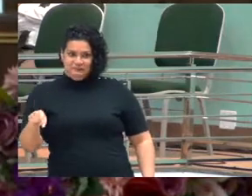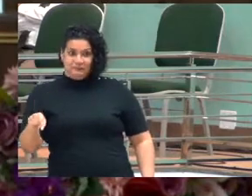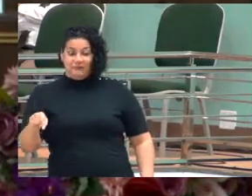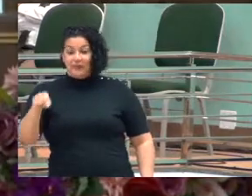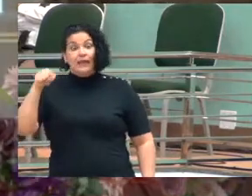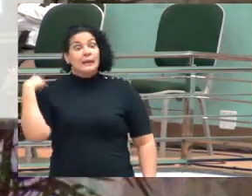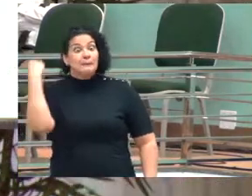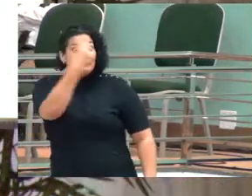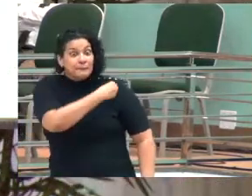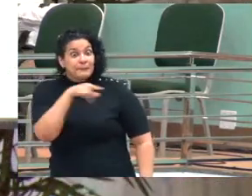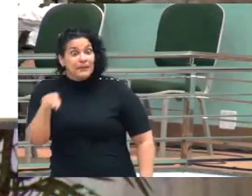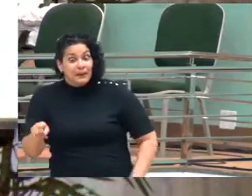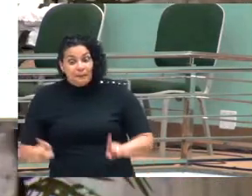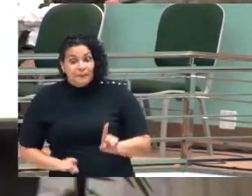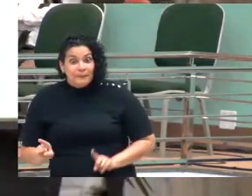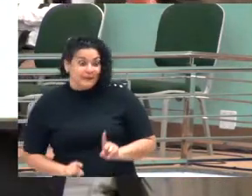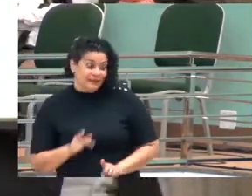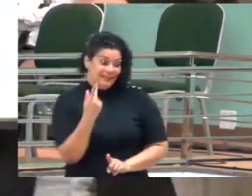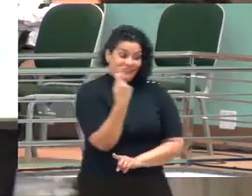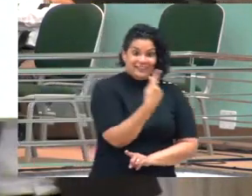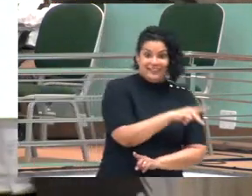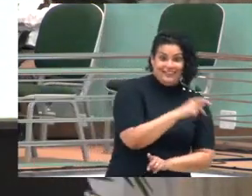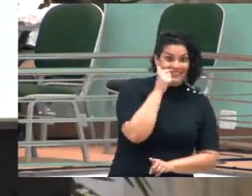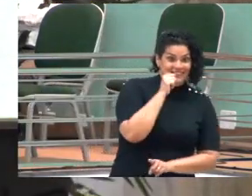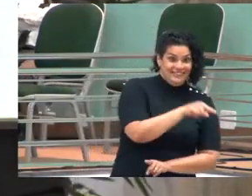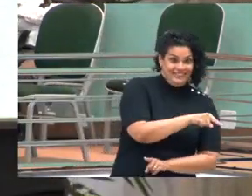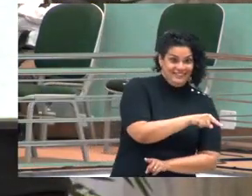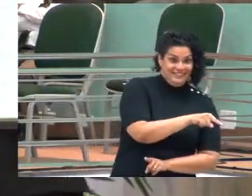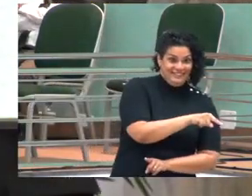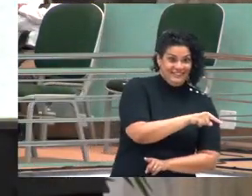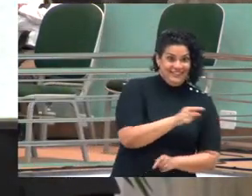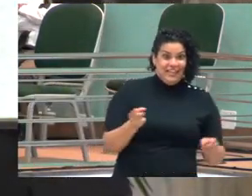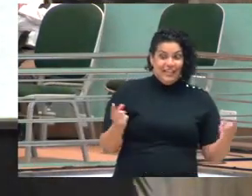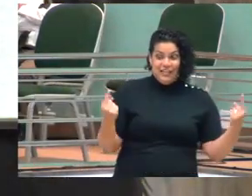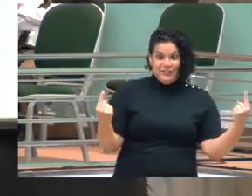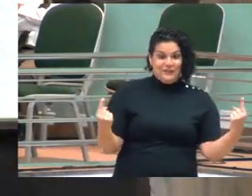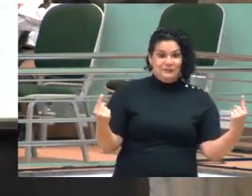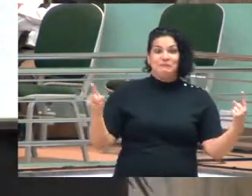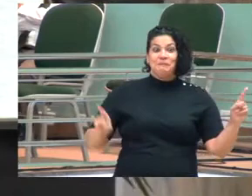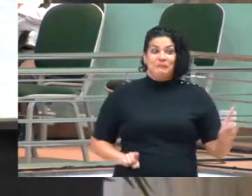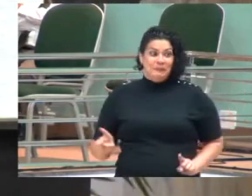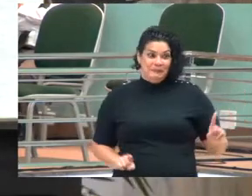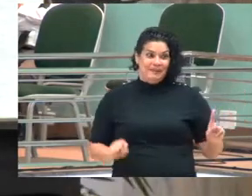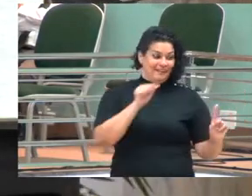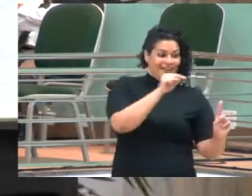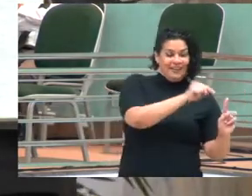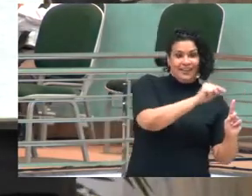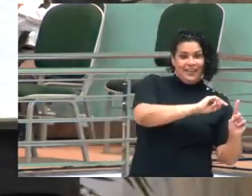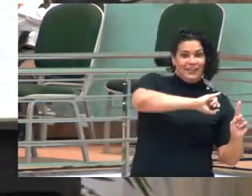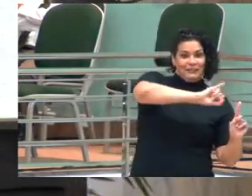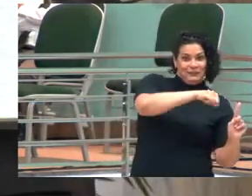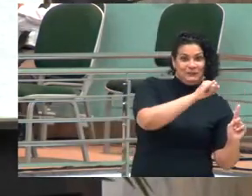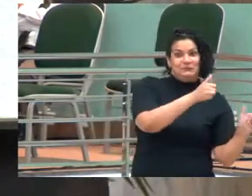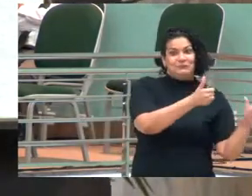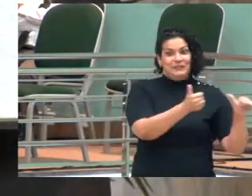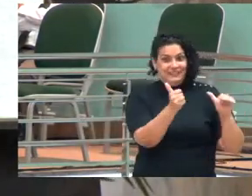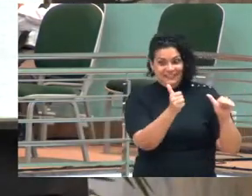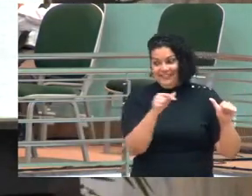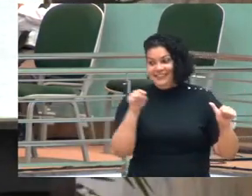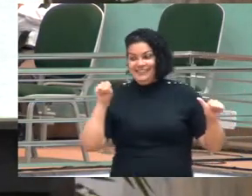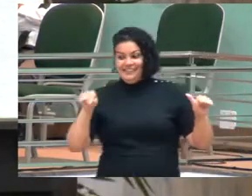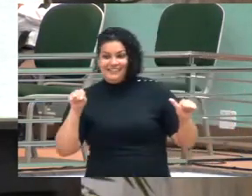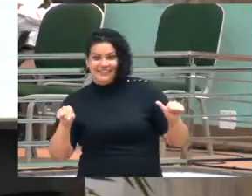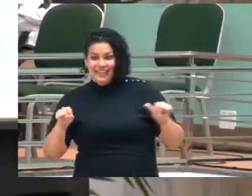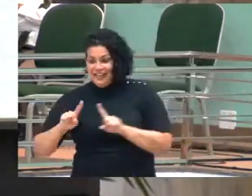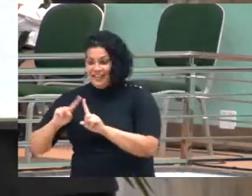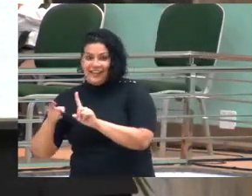Maria foi até a casa onde nós estávamos, eu dentro da barriga da minha mãe, E quando Maria chegou e contou as palavras do